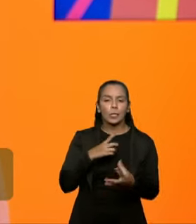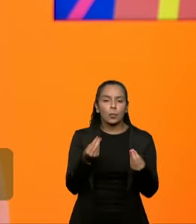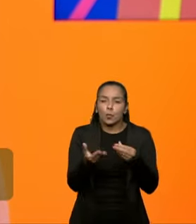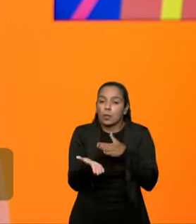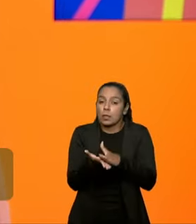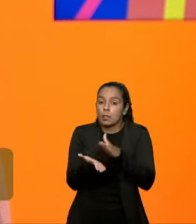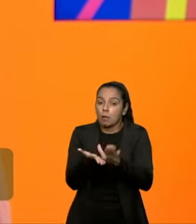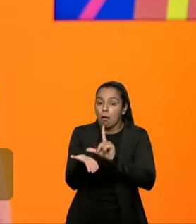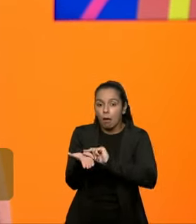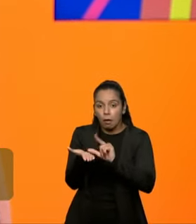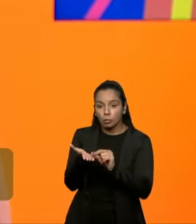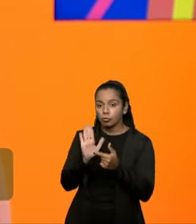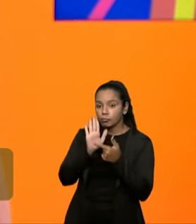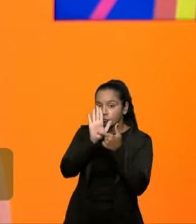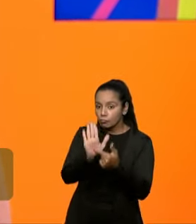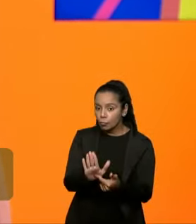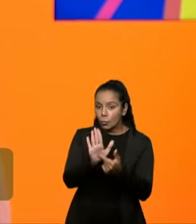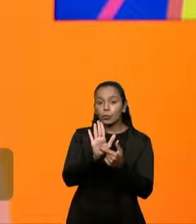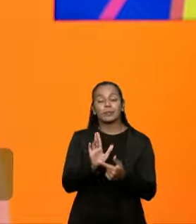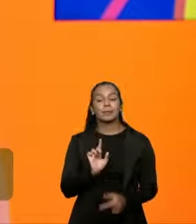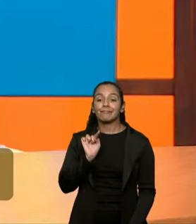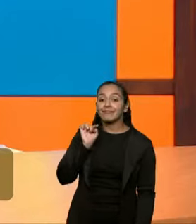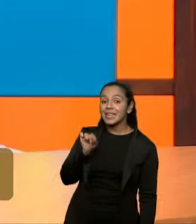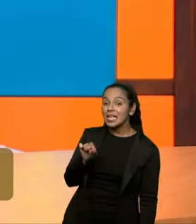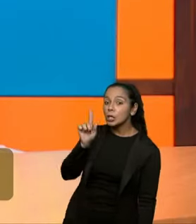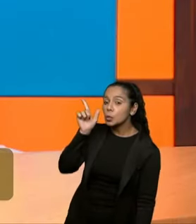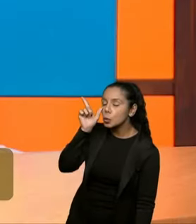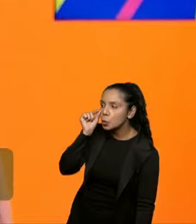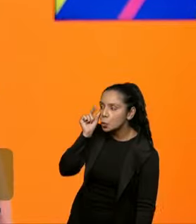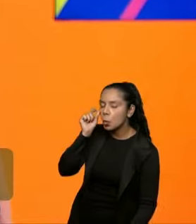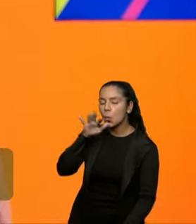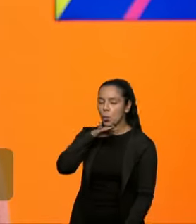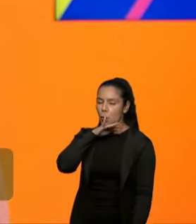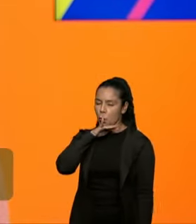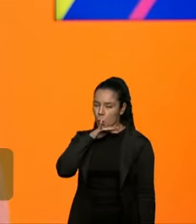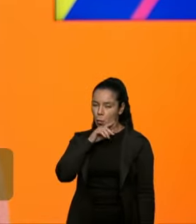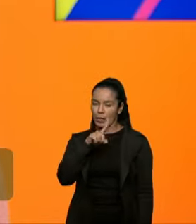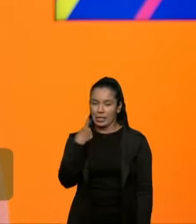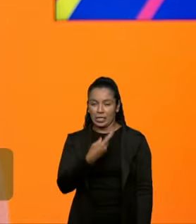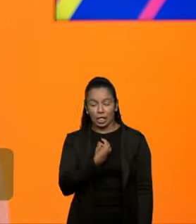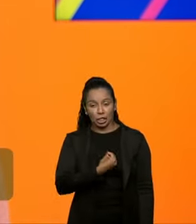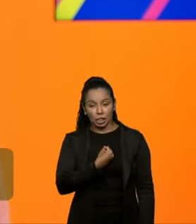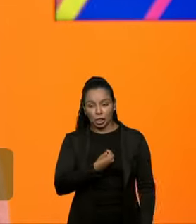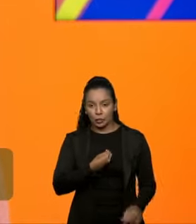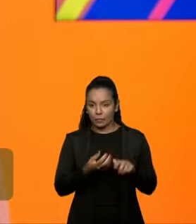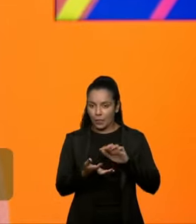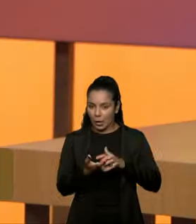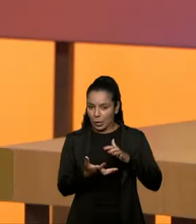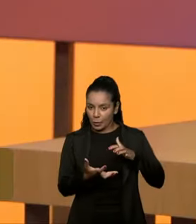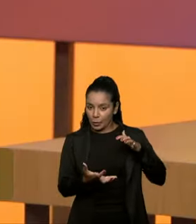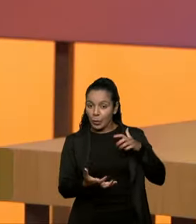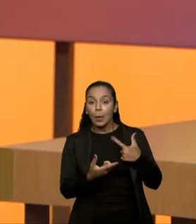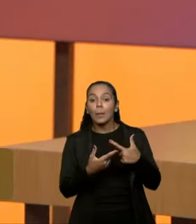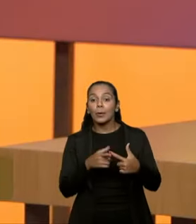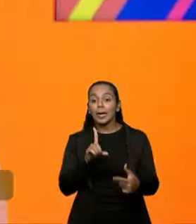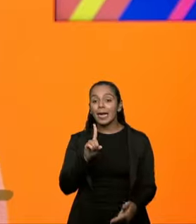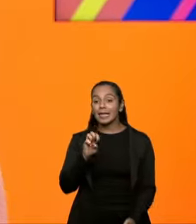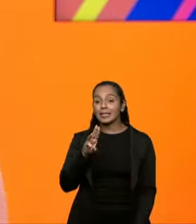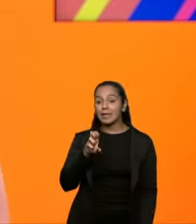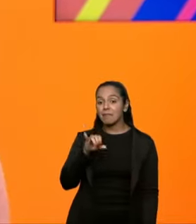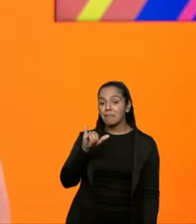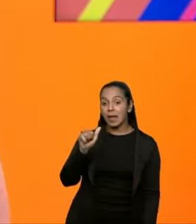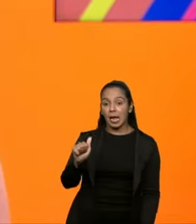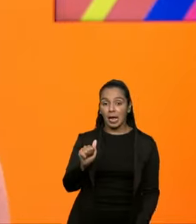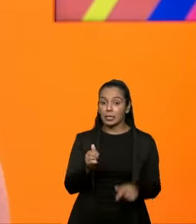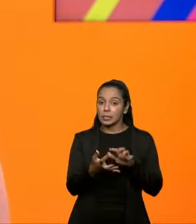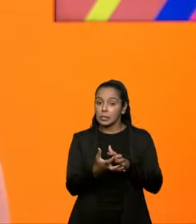publicação mostrando este sono ruim. E a gente vivendo mais, porque as demências aumentaram, por quê? Porque isso. A gente morria